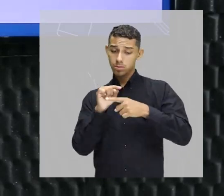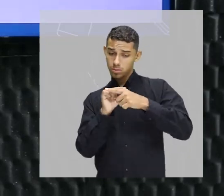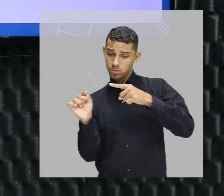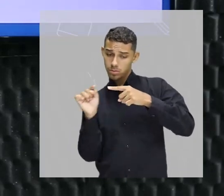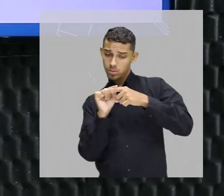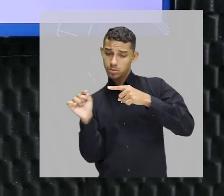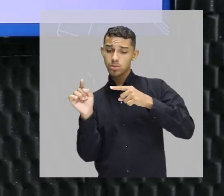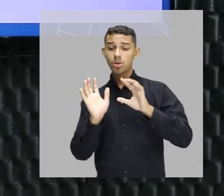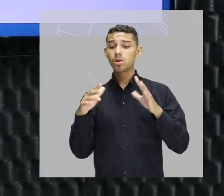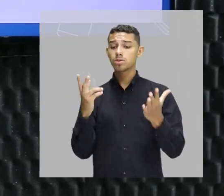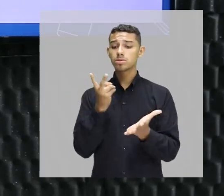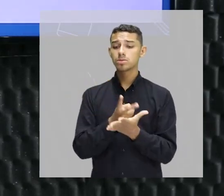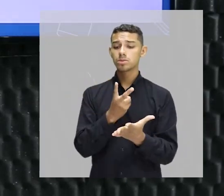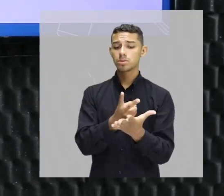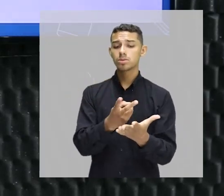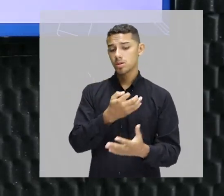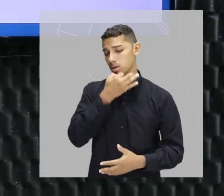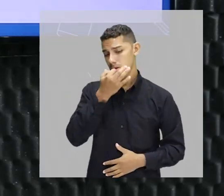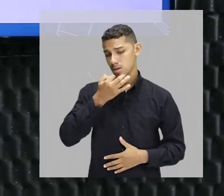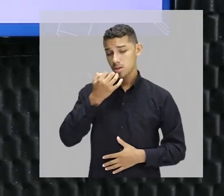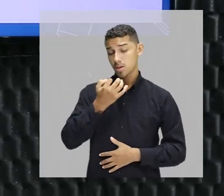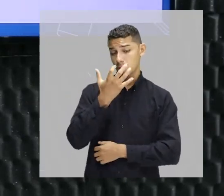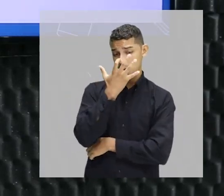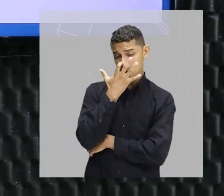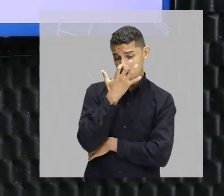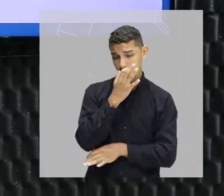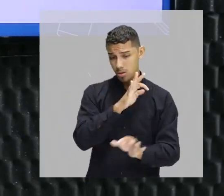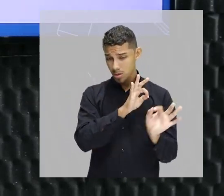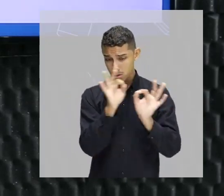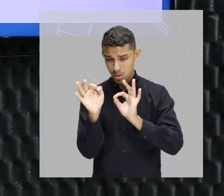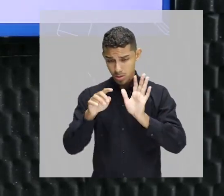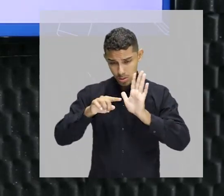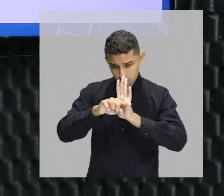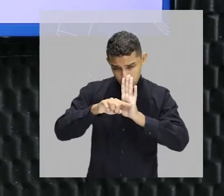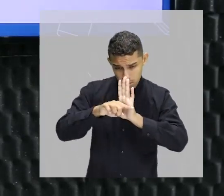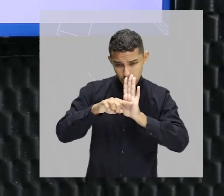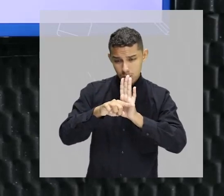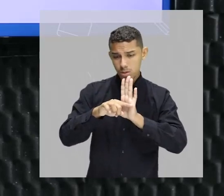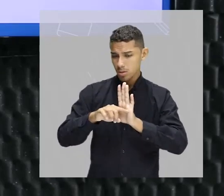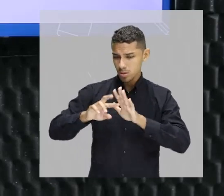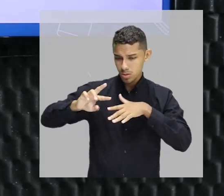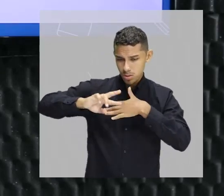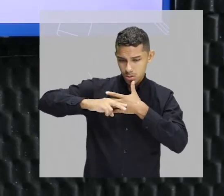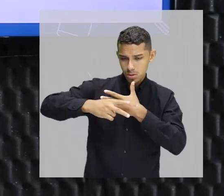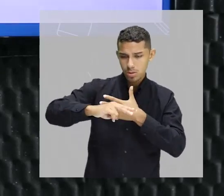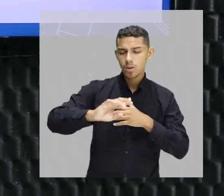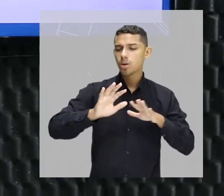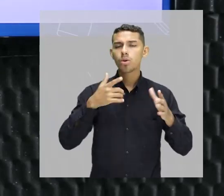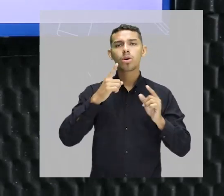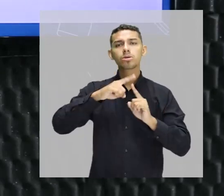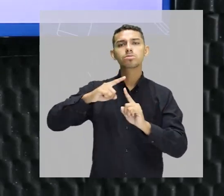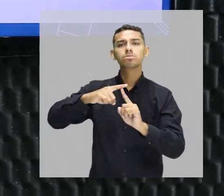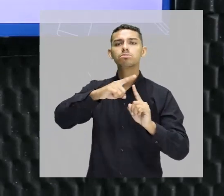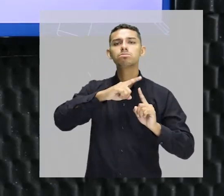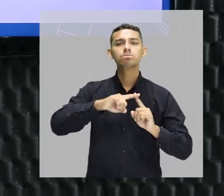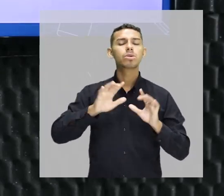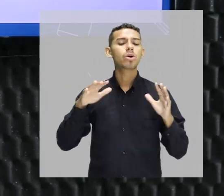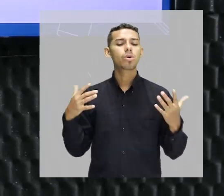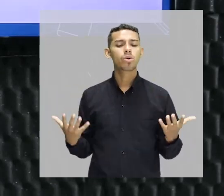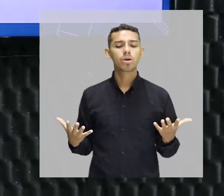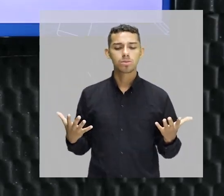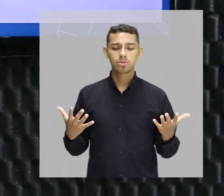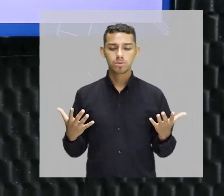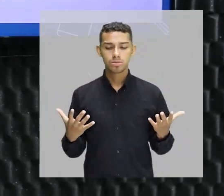questão. Ele quer que vocês analisem o quê? A sequência textual. Dentro de qual tipologia se encaixa mais